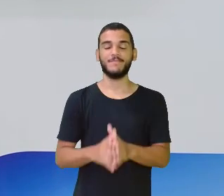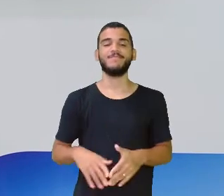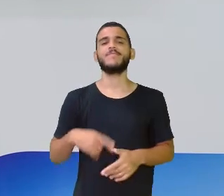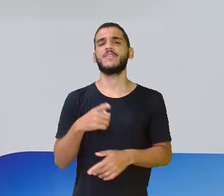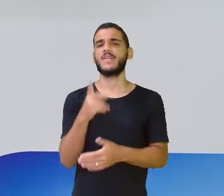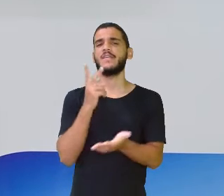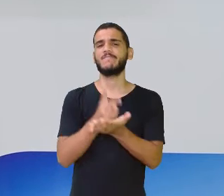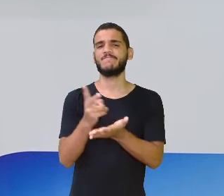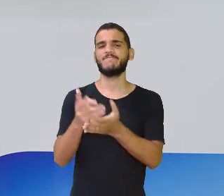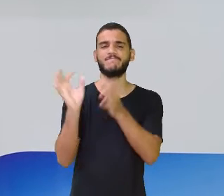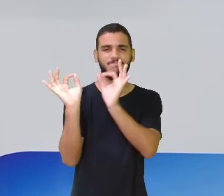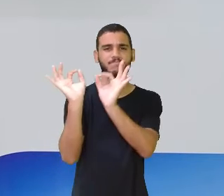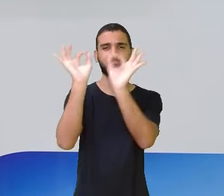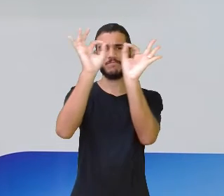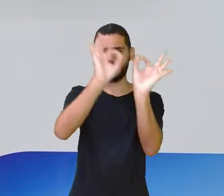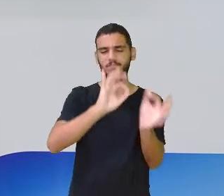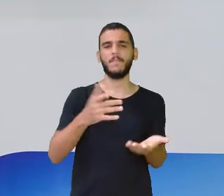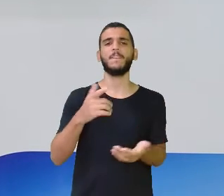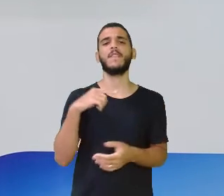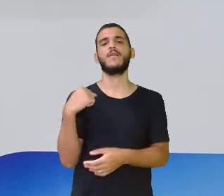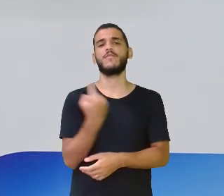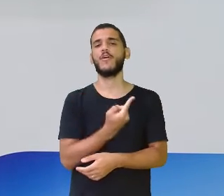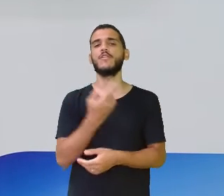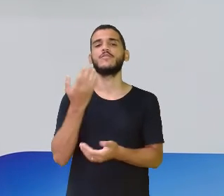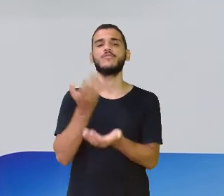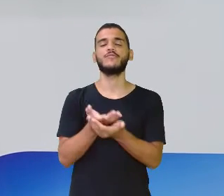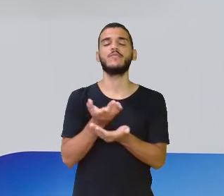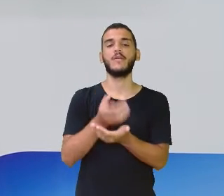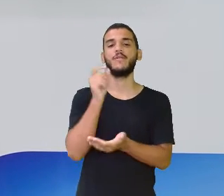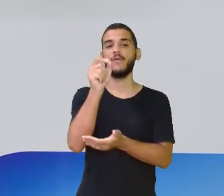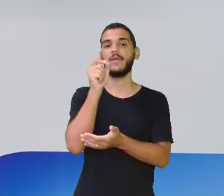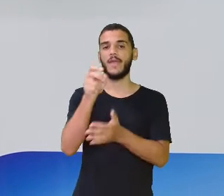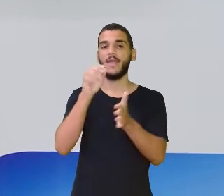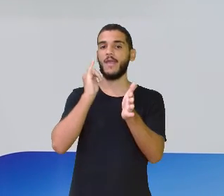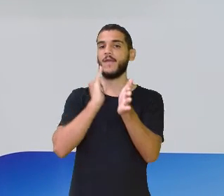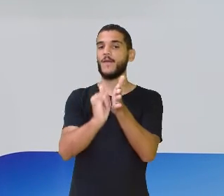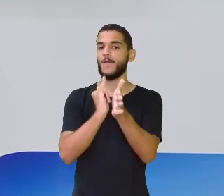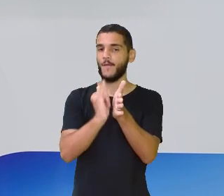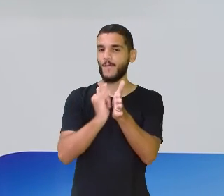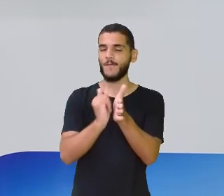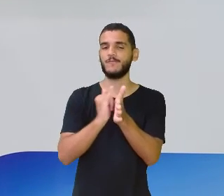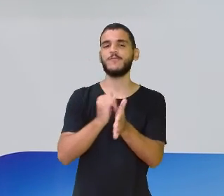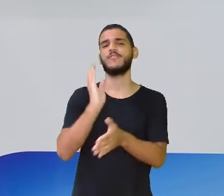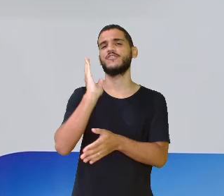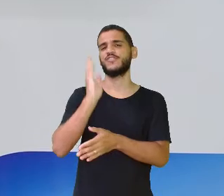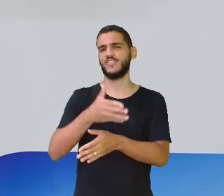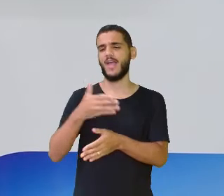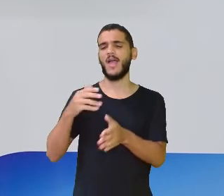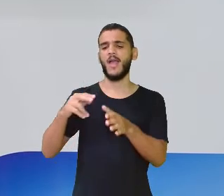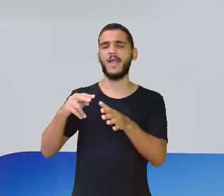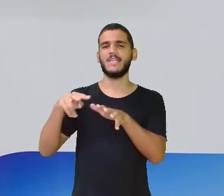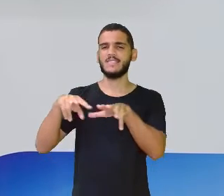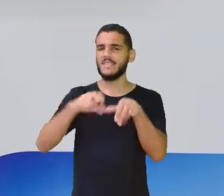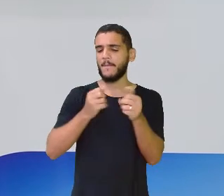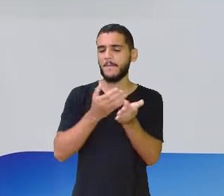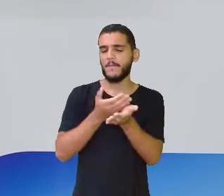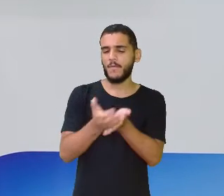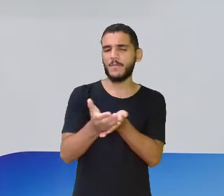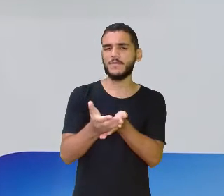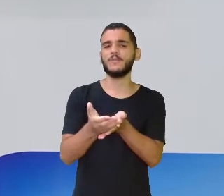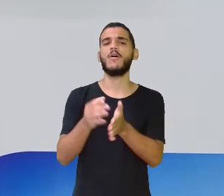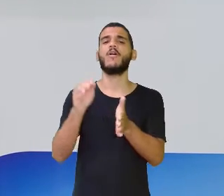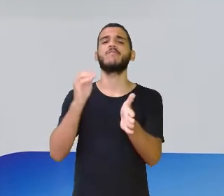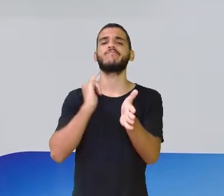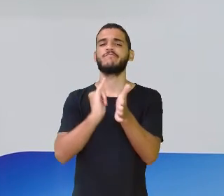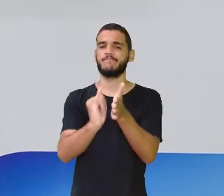dias, sabe que nós estamos trabalhando os contos, não é? Desde o início da semana.